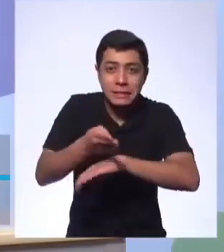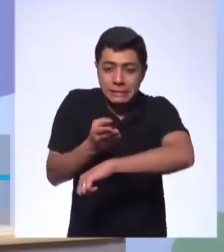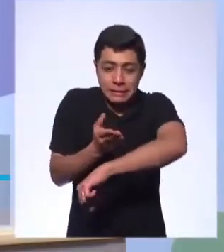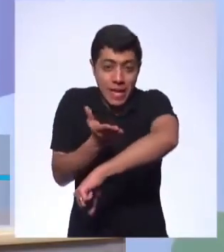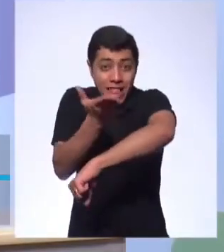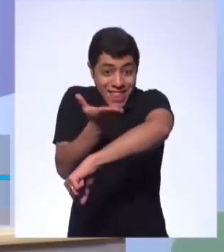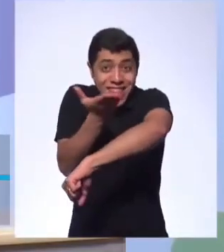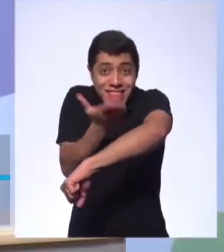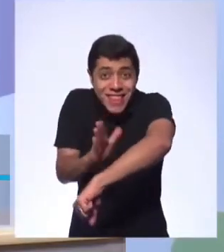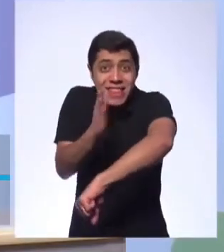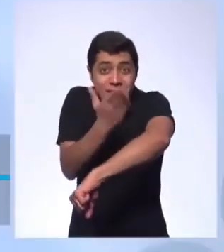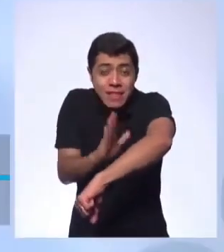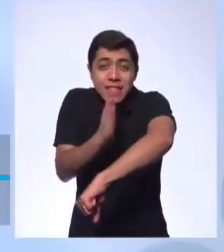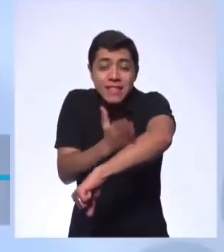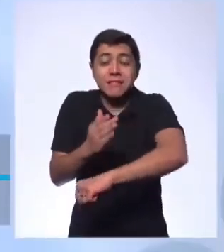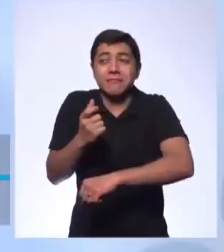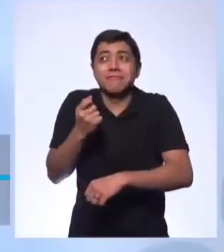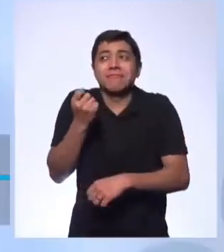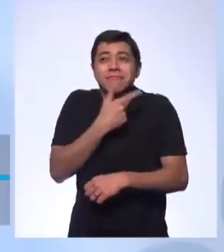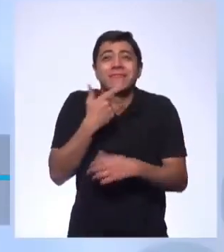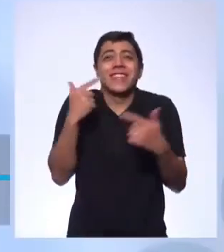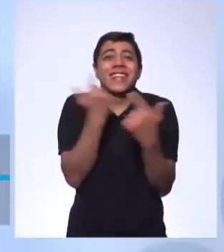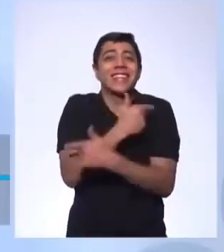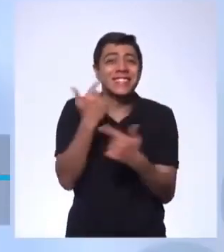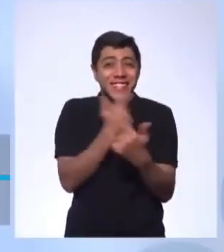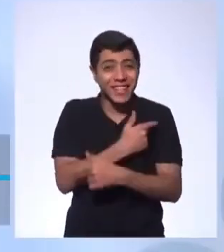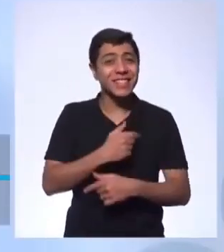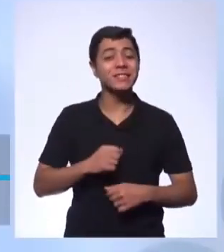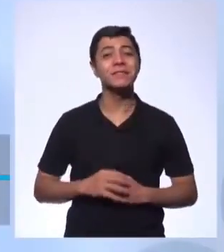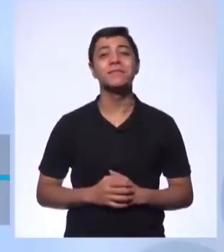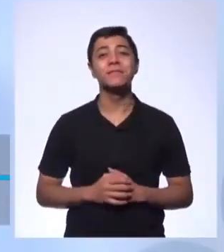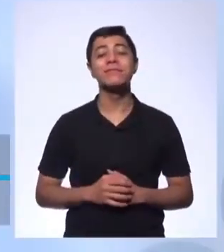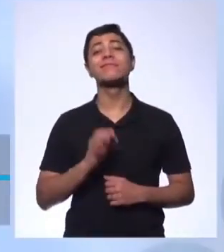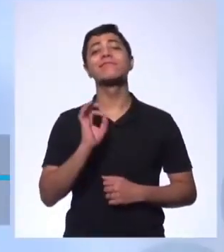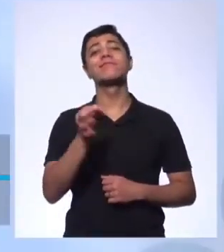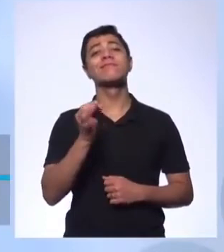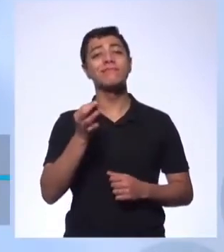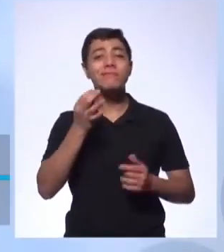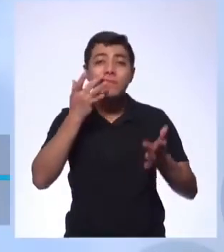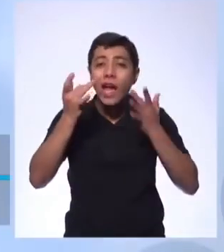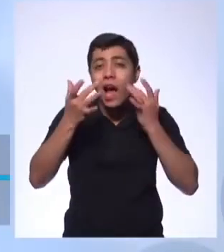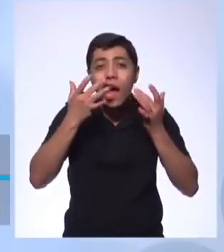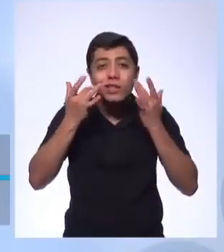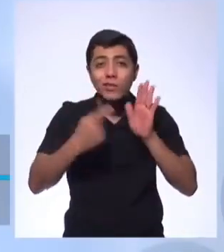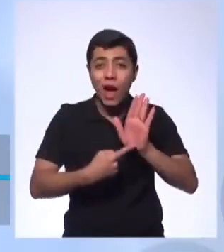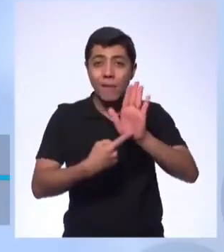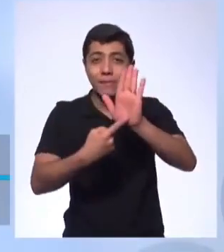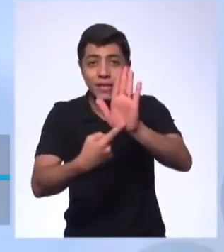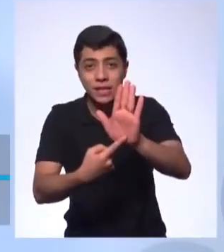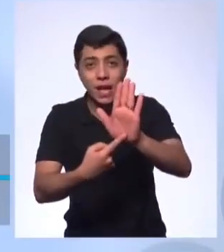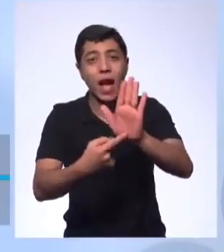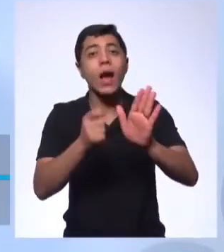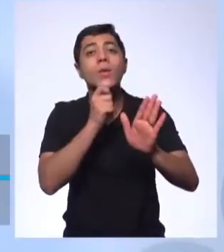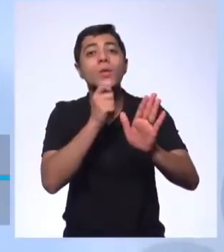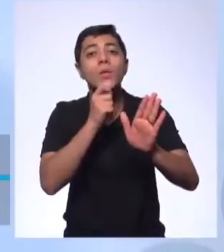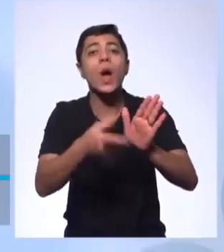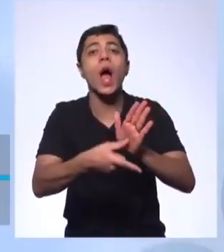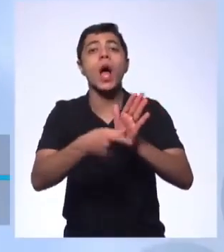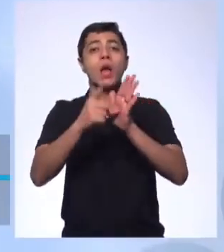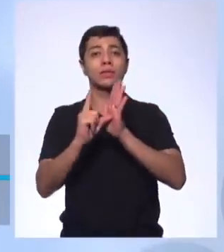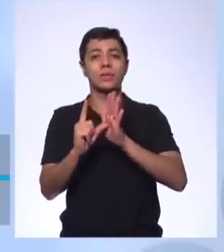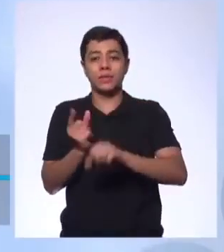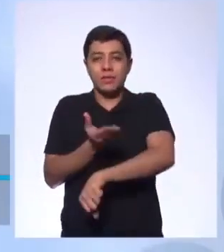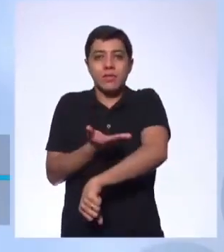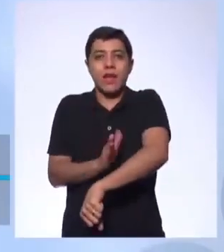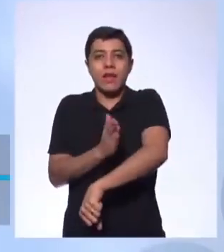Nossa, numa peça de teatro, sempre a parte dos ensaios são bem legais, porque é a parte onde há a integração, a busca de intimidade com as pessoas, né, a